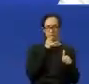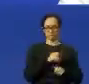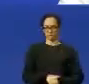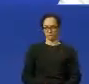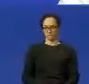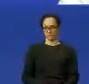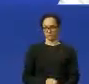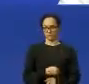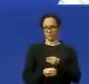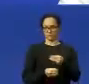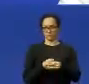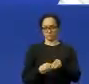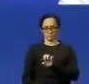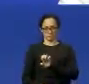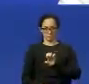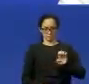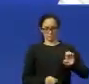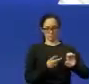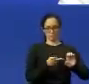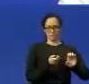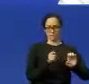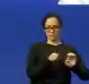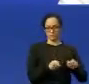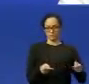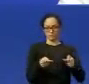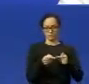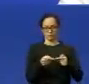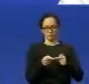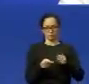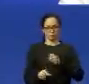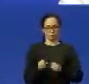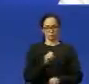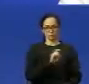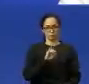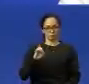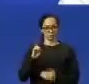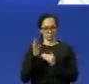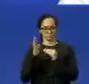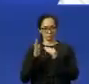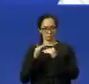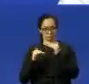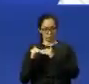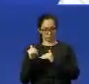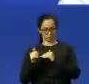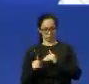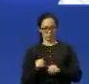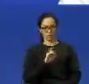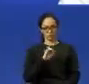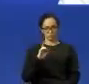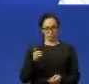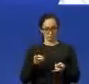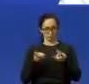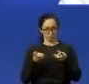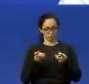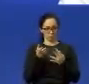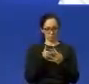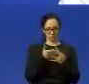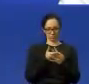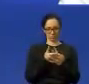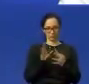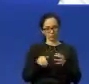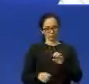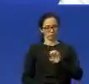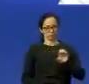considerar que a região esquerda da base corresponde à mão direita e a região central da base corresponde à mão da esquerda, que fica no topo